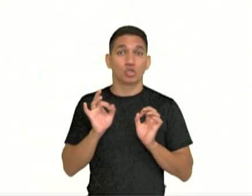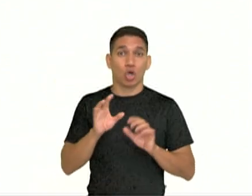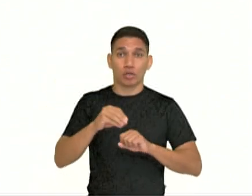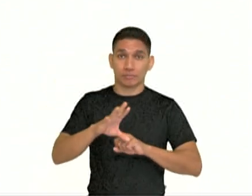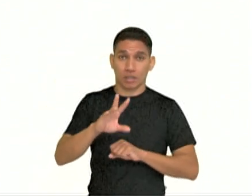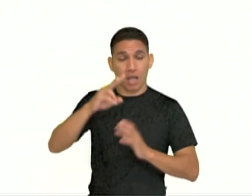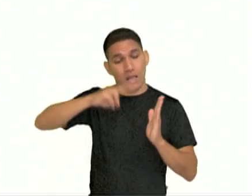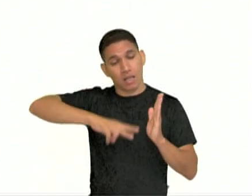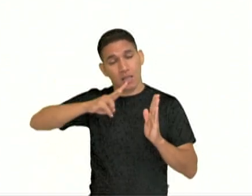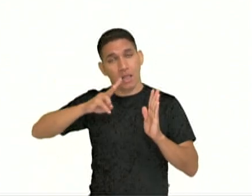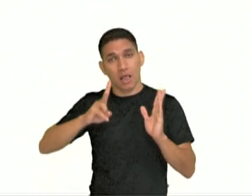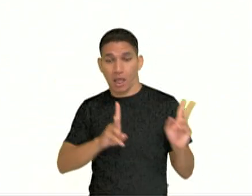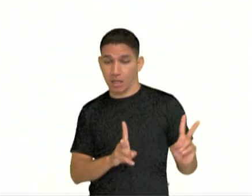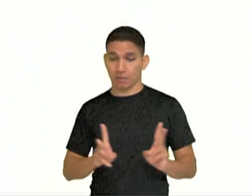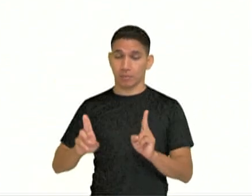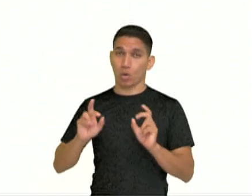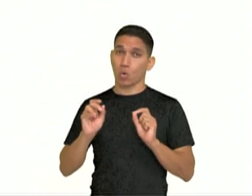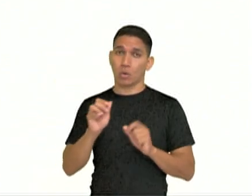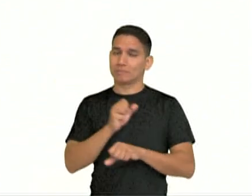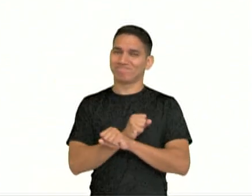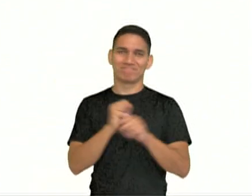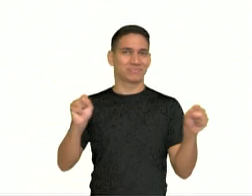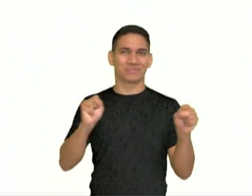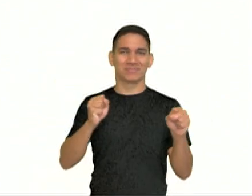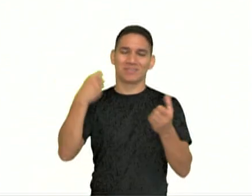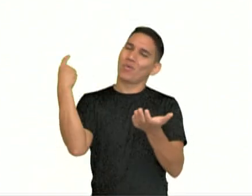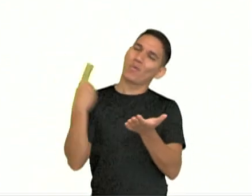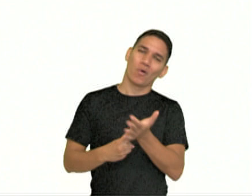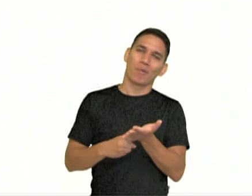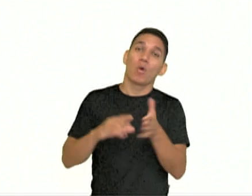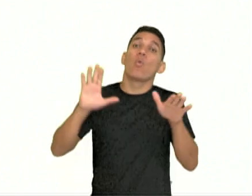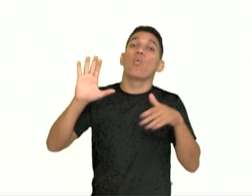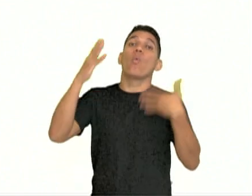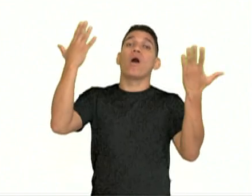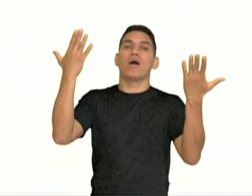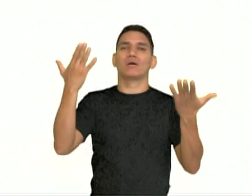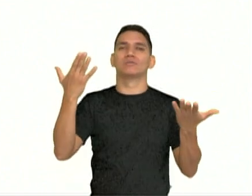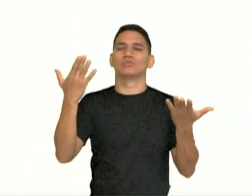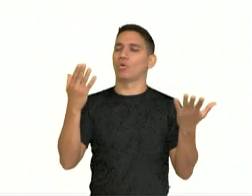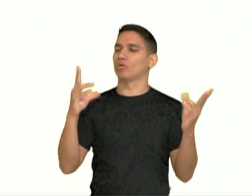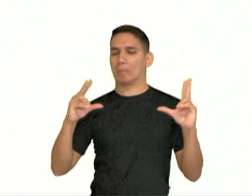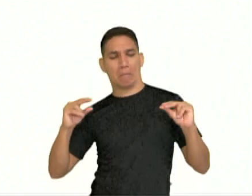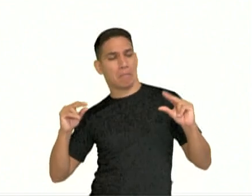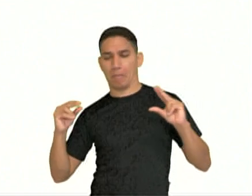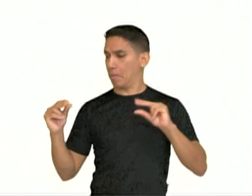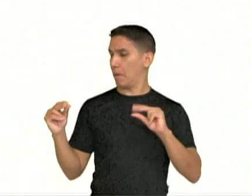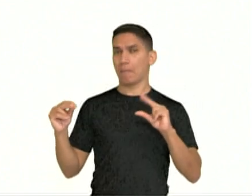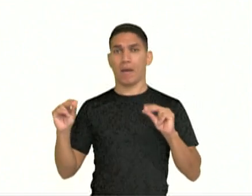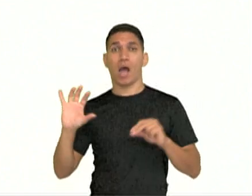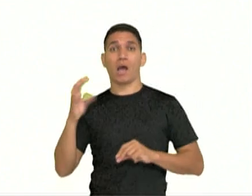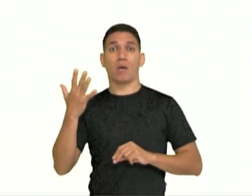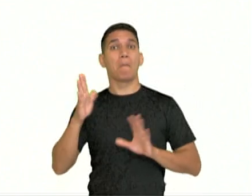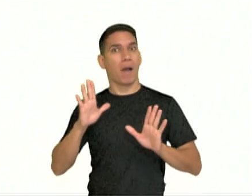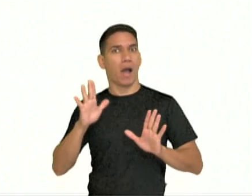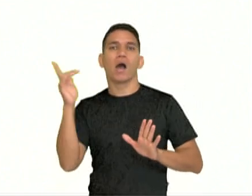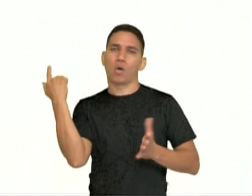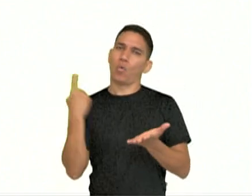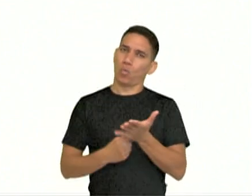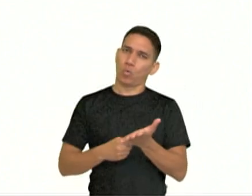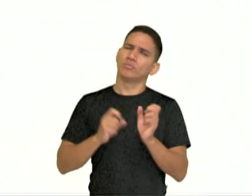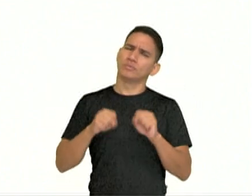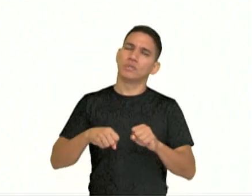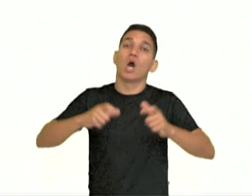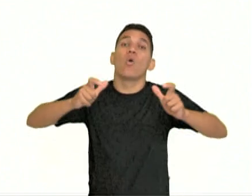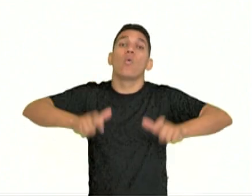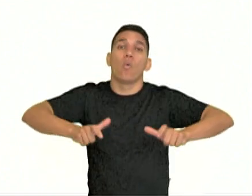pela leitura do fragmento não foi possível, né, determinar quando ocorreu o diálogo. E sim, onde, né? Onde